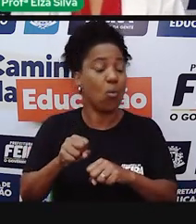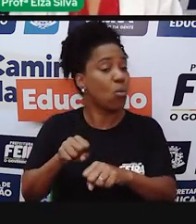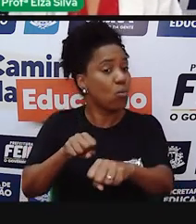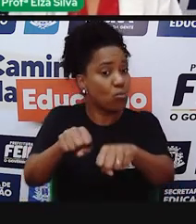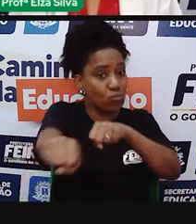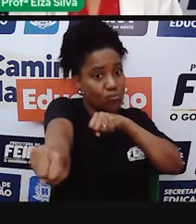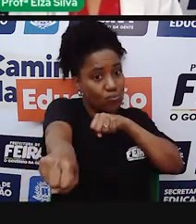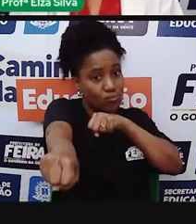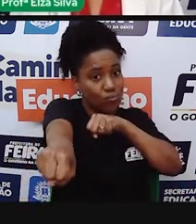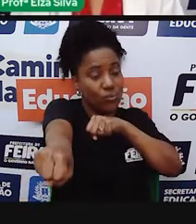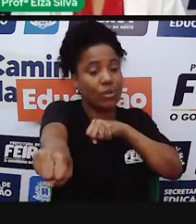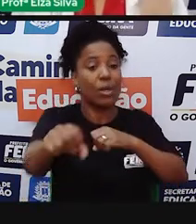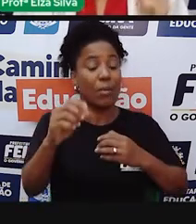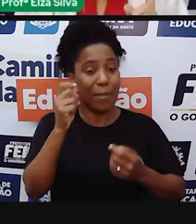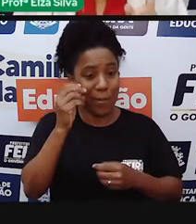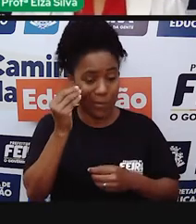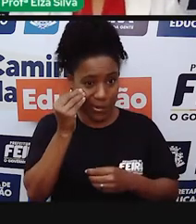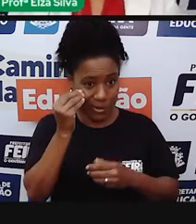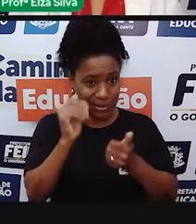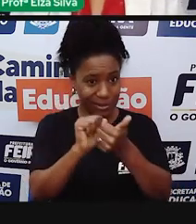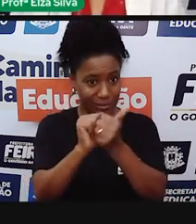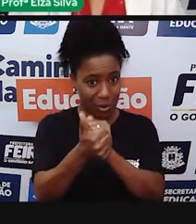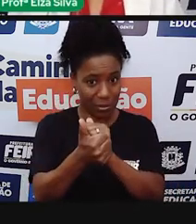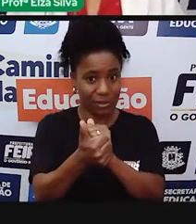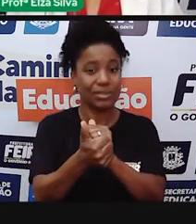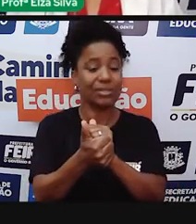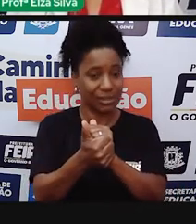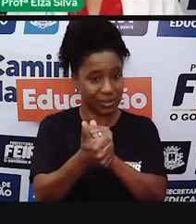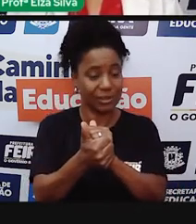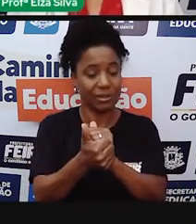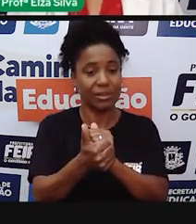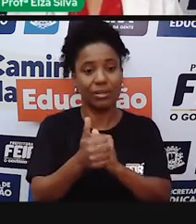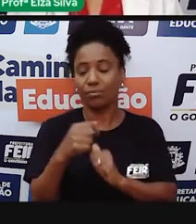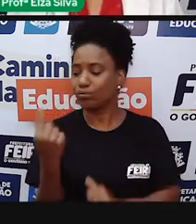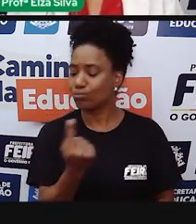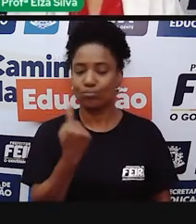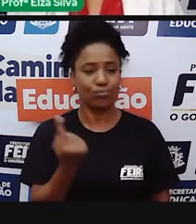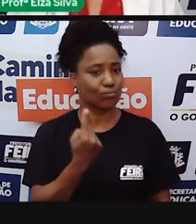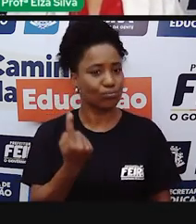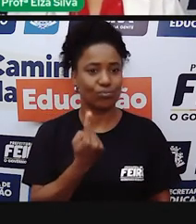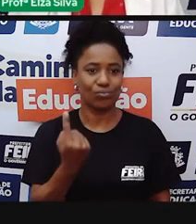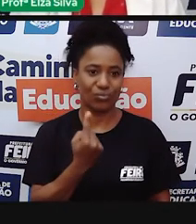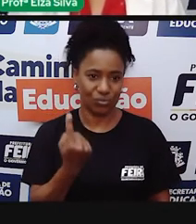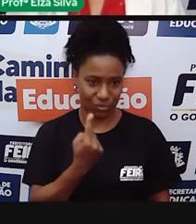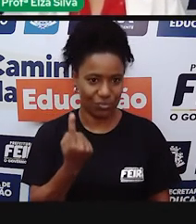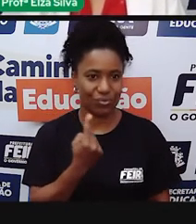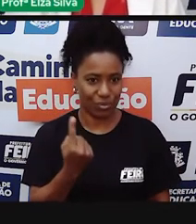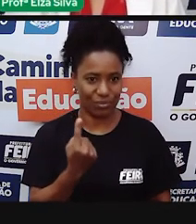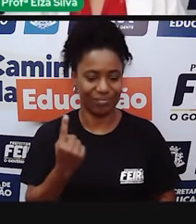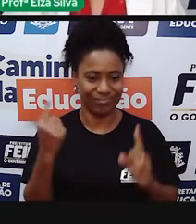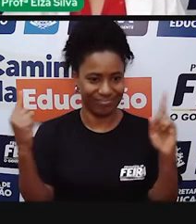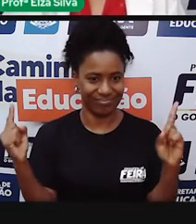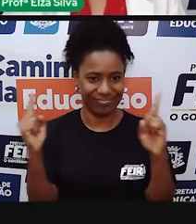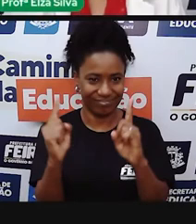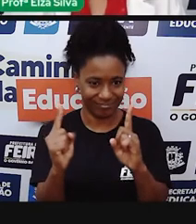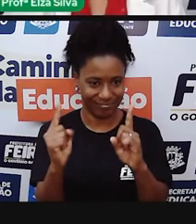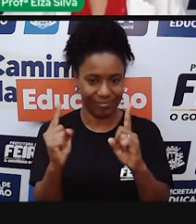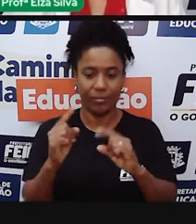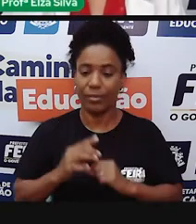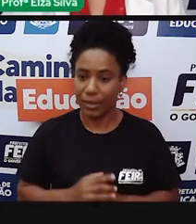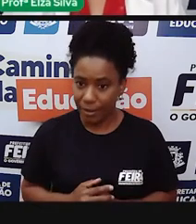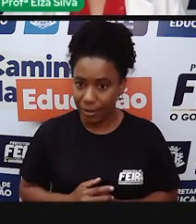esportes solitários. Mas vamos aproveitar esta oportunidade para praticar um pouco mais o nosso